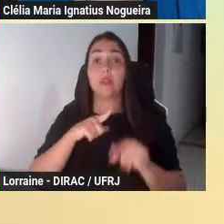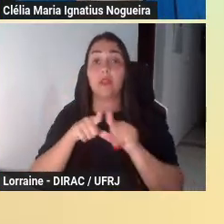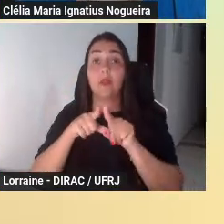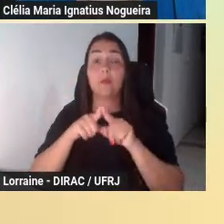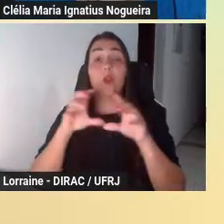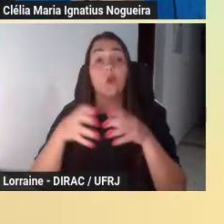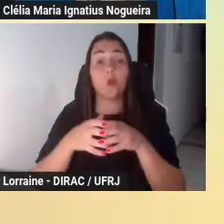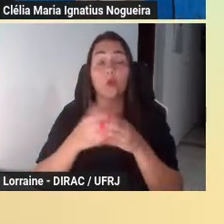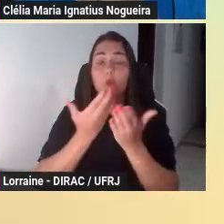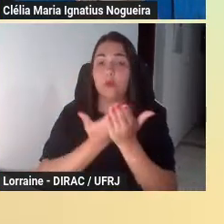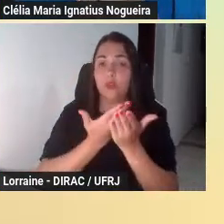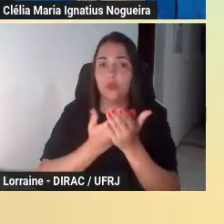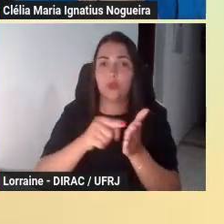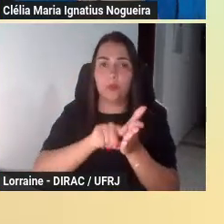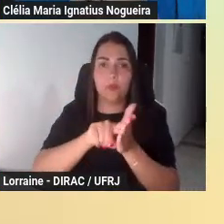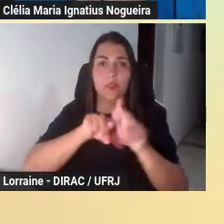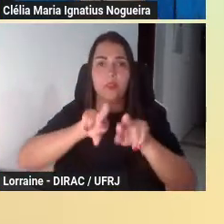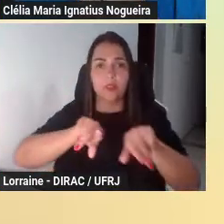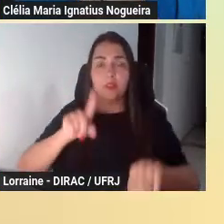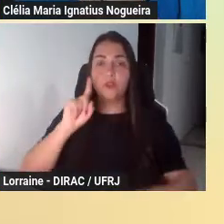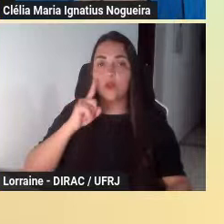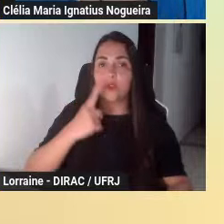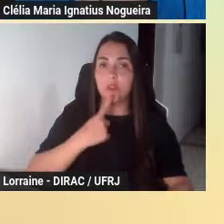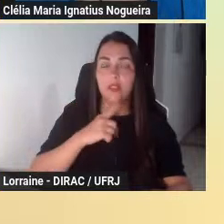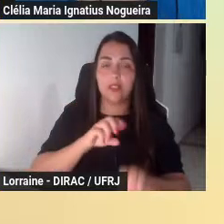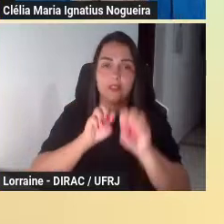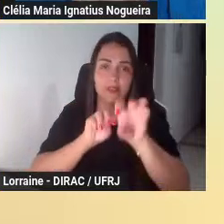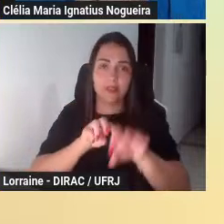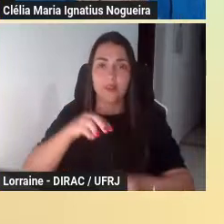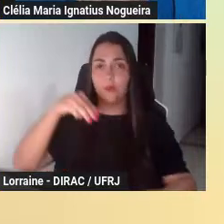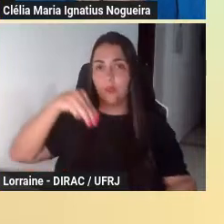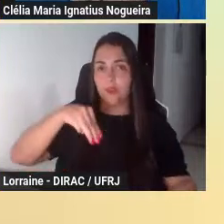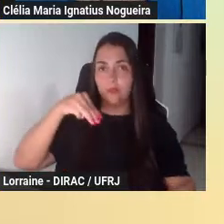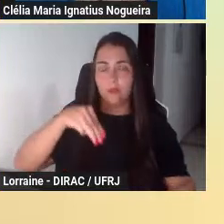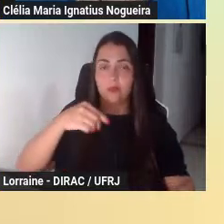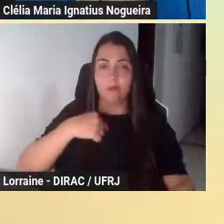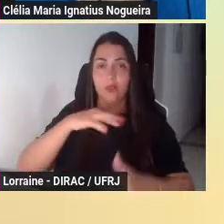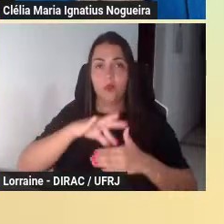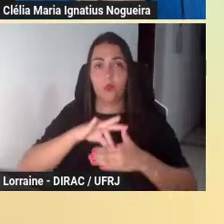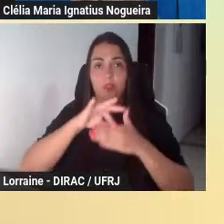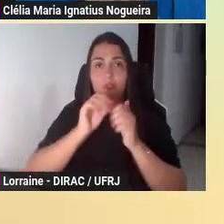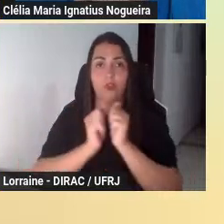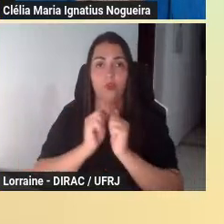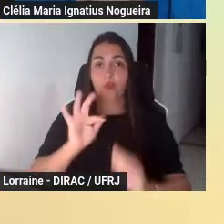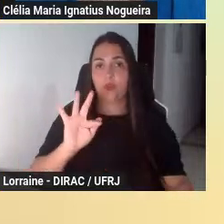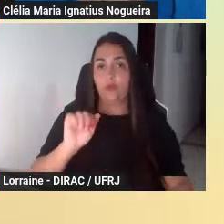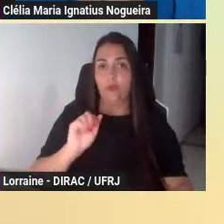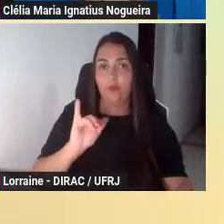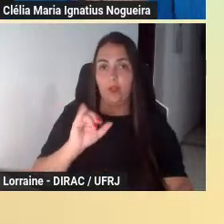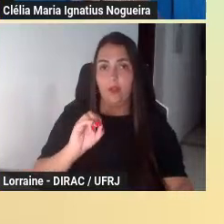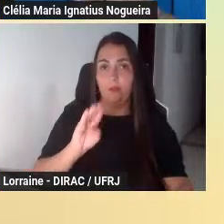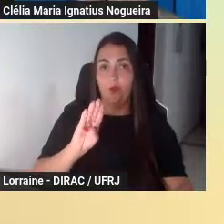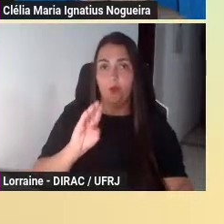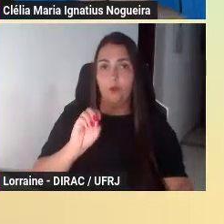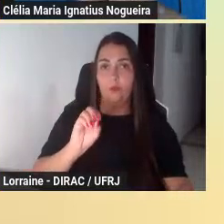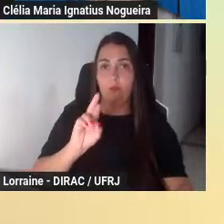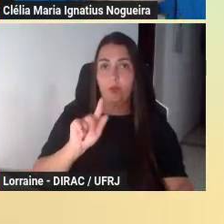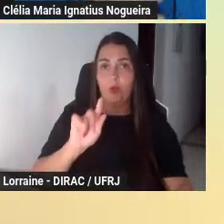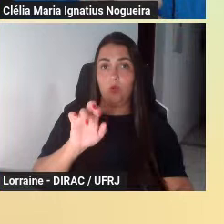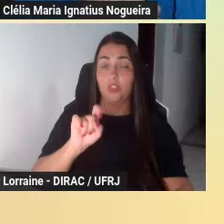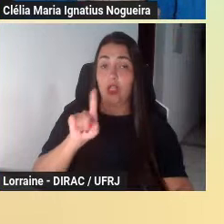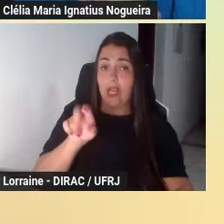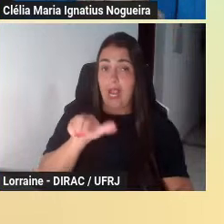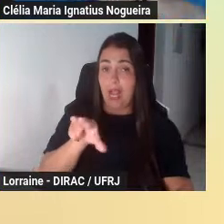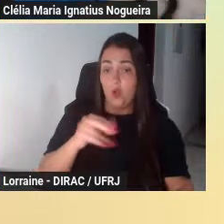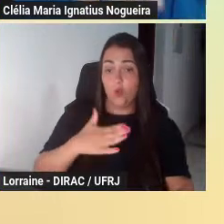Estudos e Pesquisas em Surdez e Ensino da Matemática, que eu lidero junto com o Fábio Borges, meu aluno de doutorado